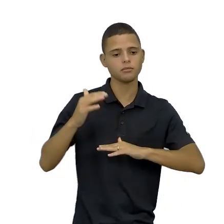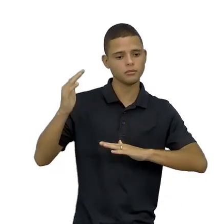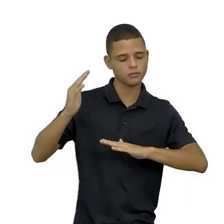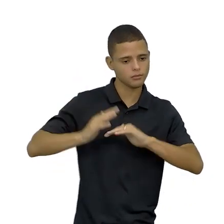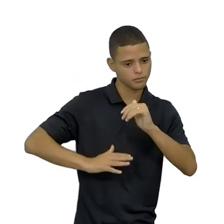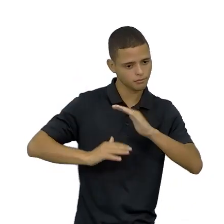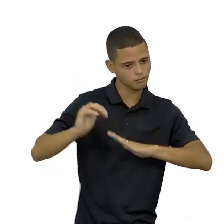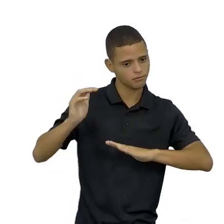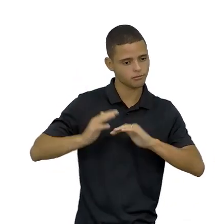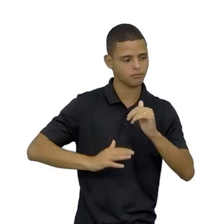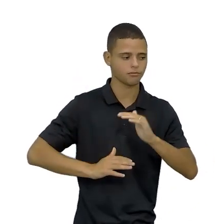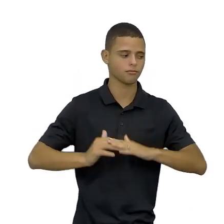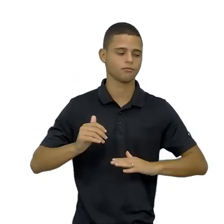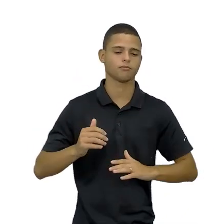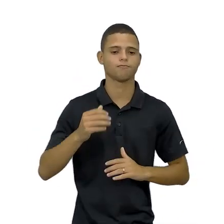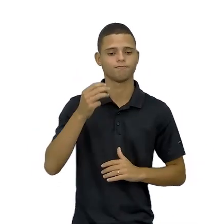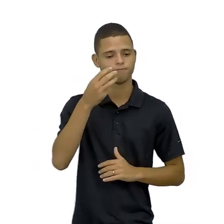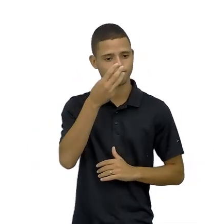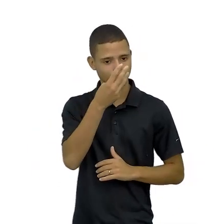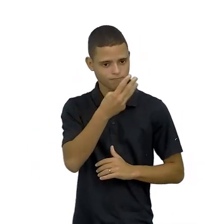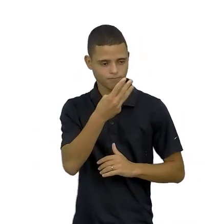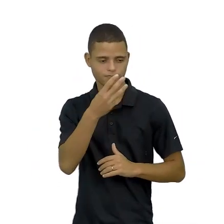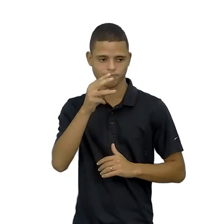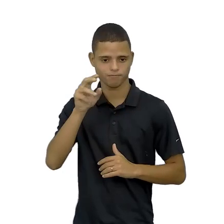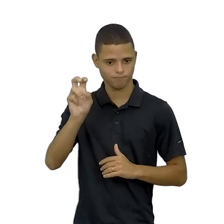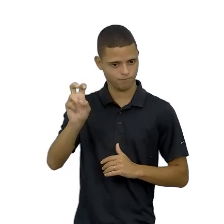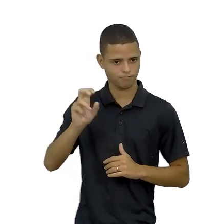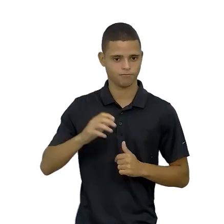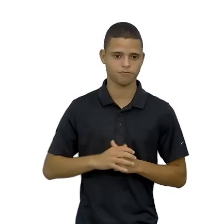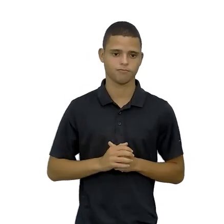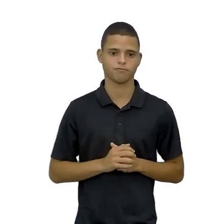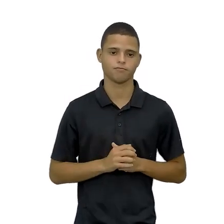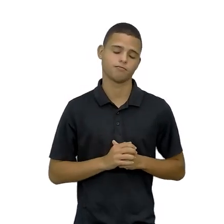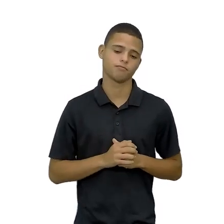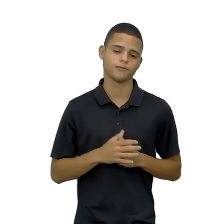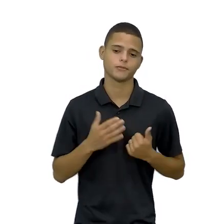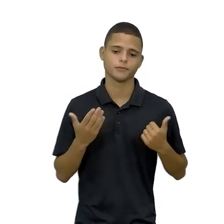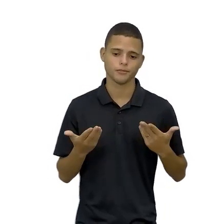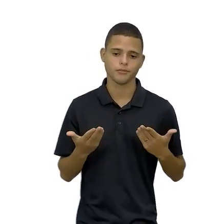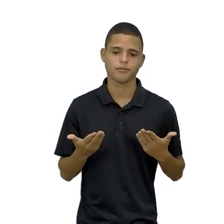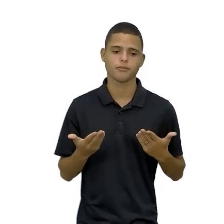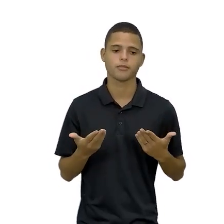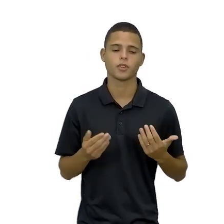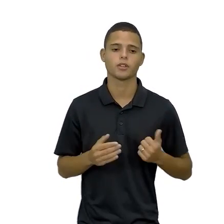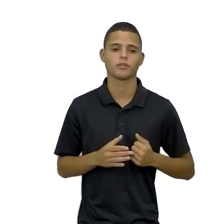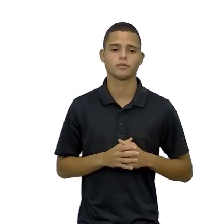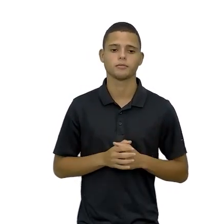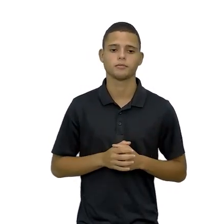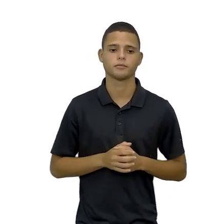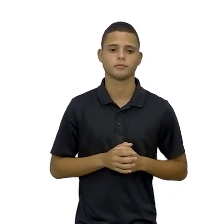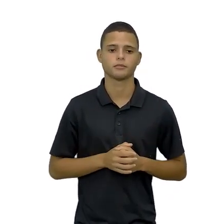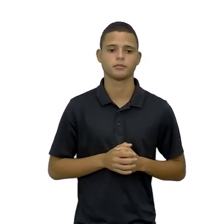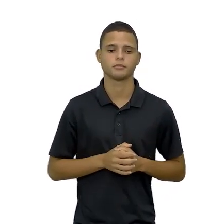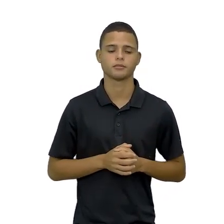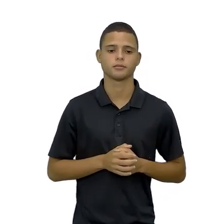habilidade 3.5, tá? Ainda assim, né,